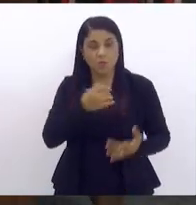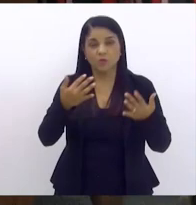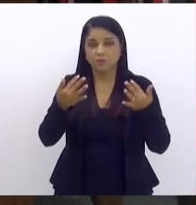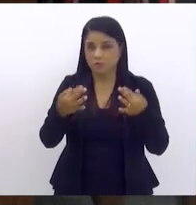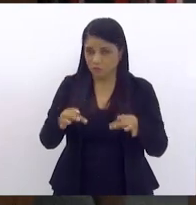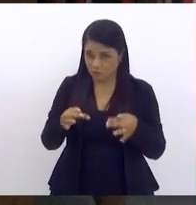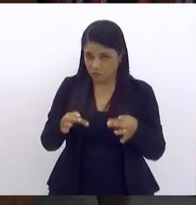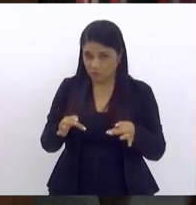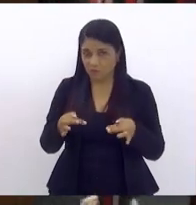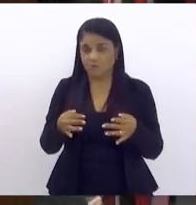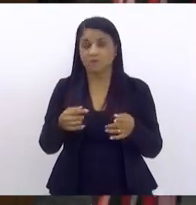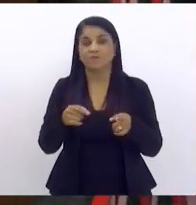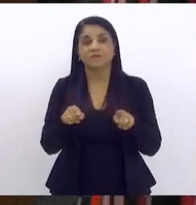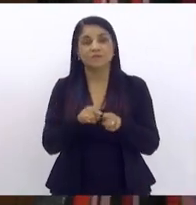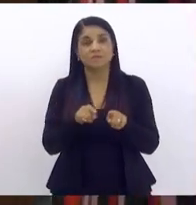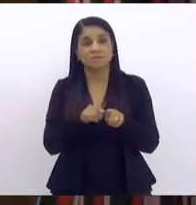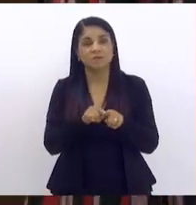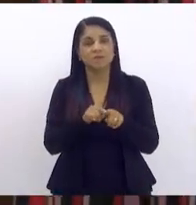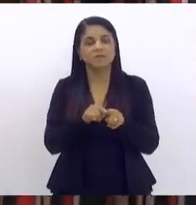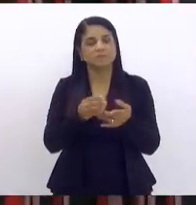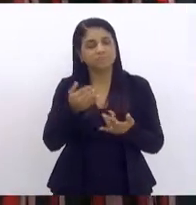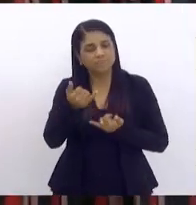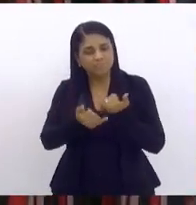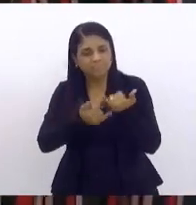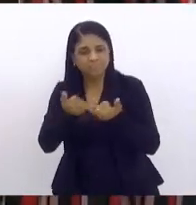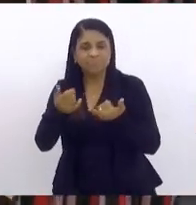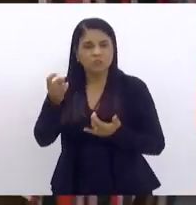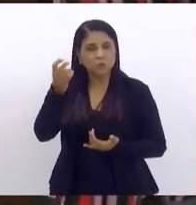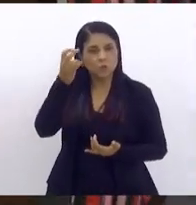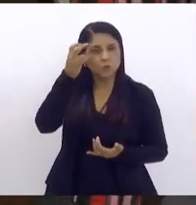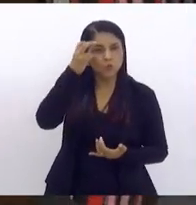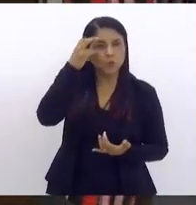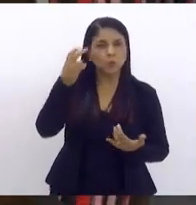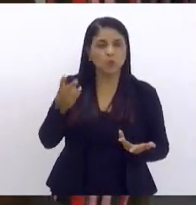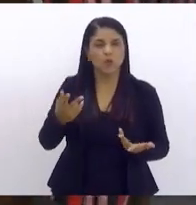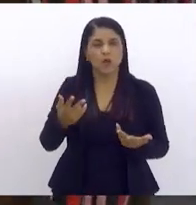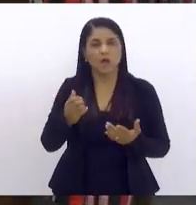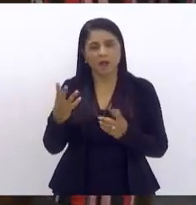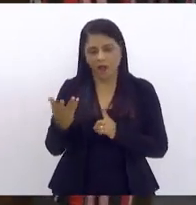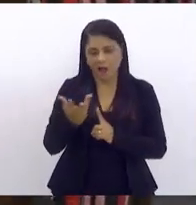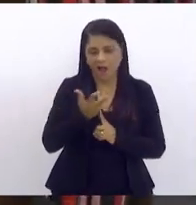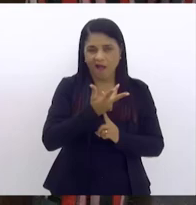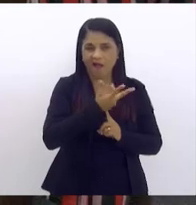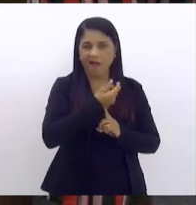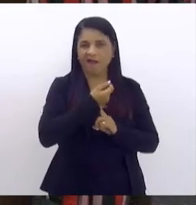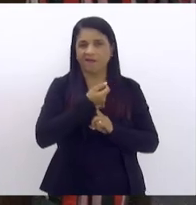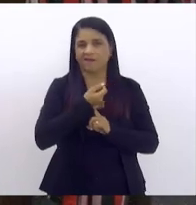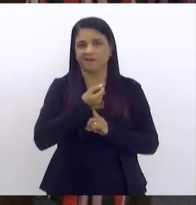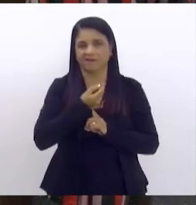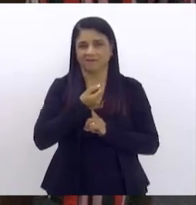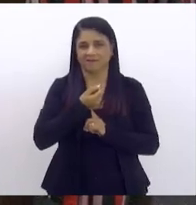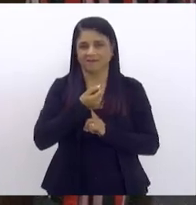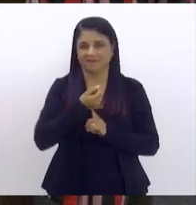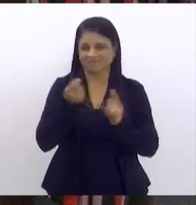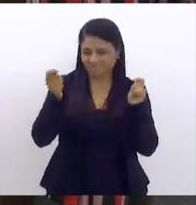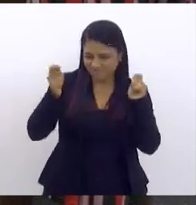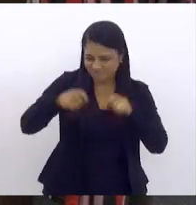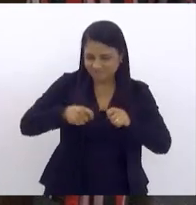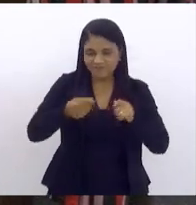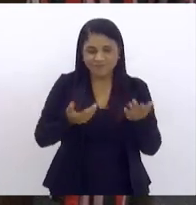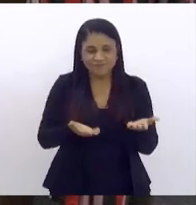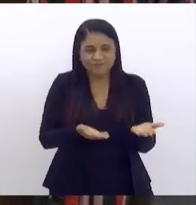de contas, é a partir do lúdico, é a partir da cultura, é a partir da arte que a gente vê a nossa